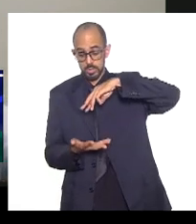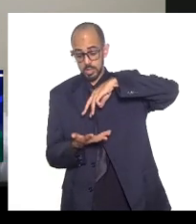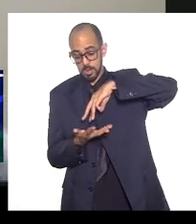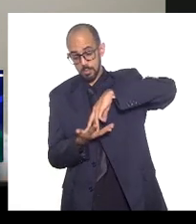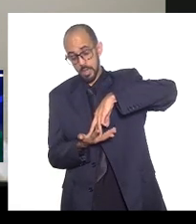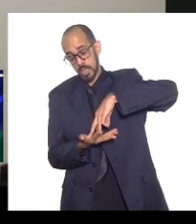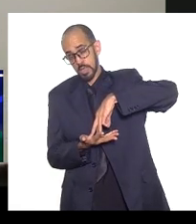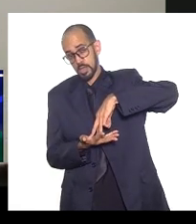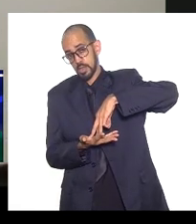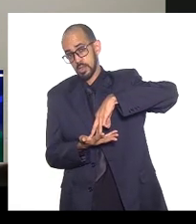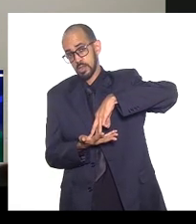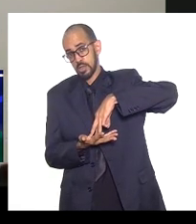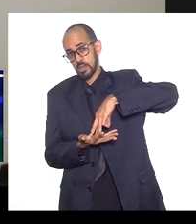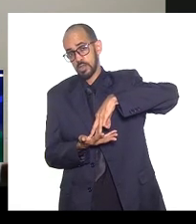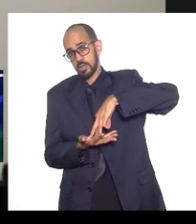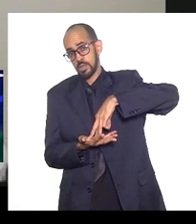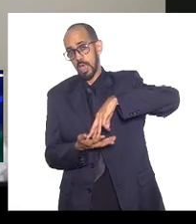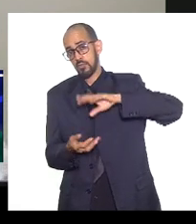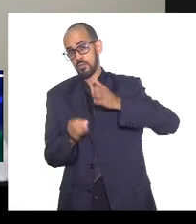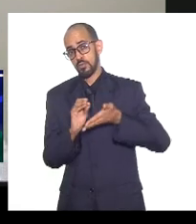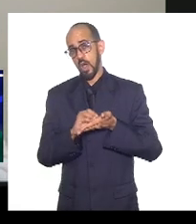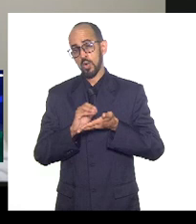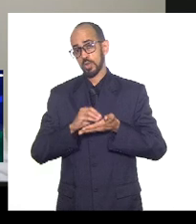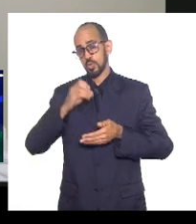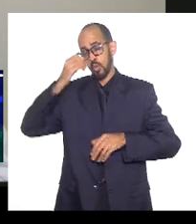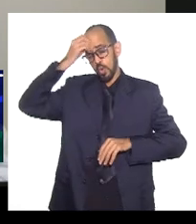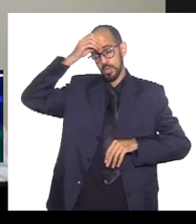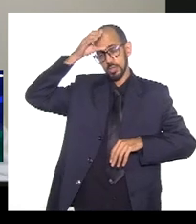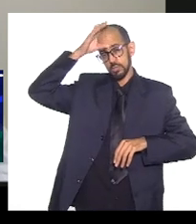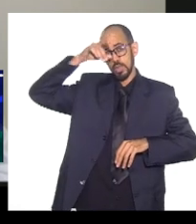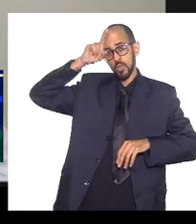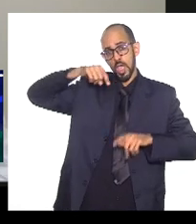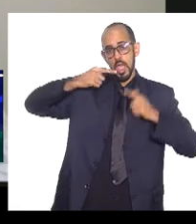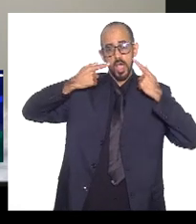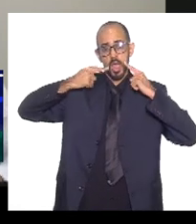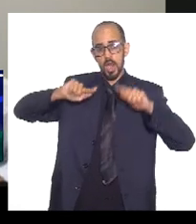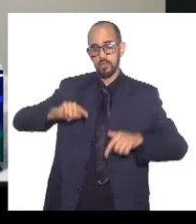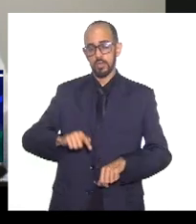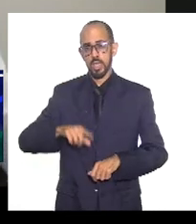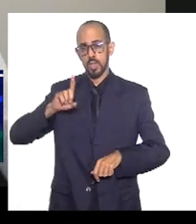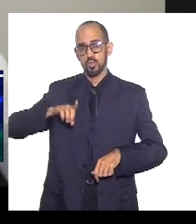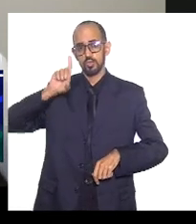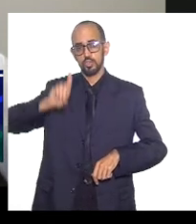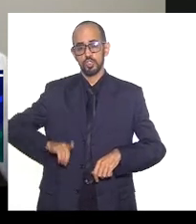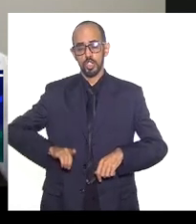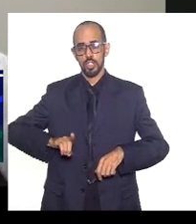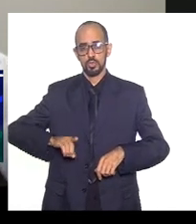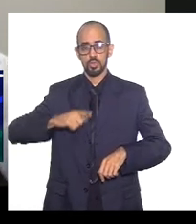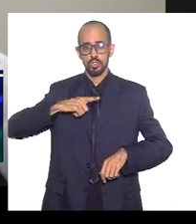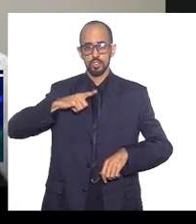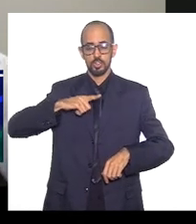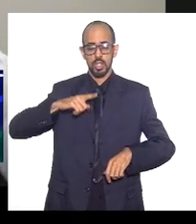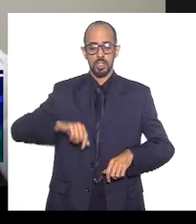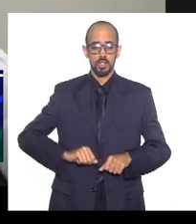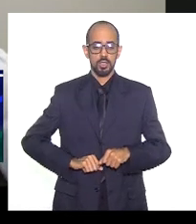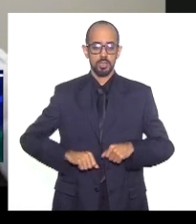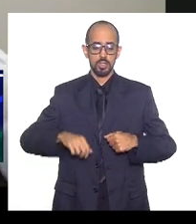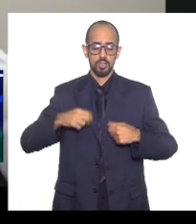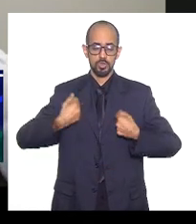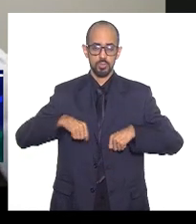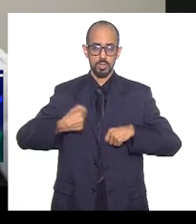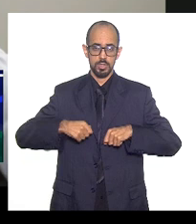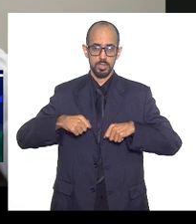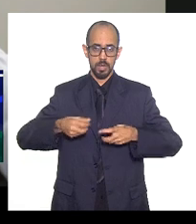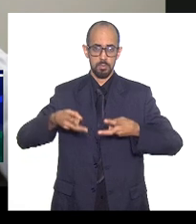E a falta do conhecimento é algo muito grave, né? É um direito garantido, e a gente precisa ter esse